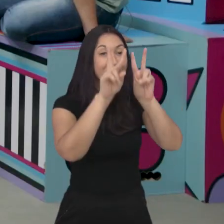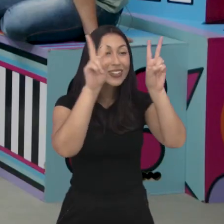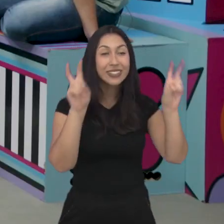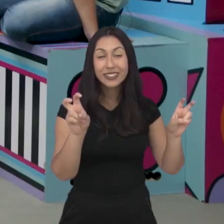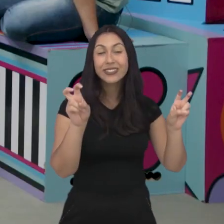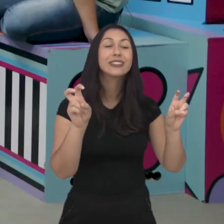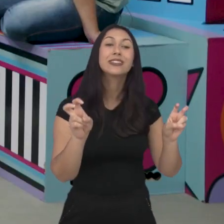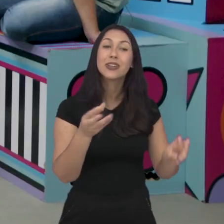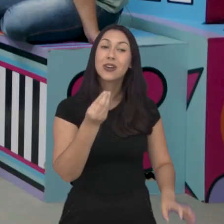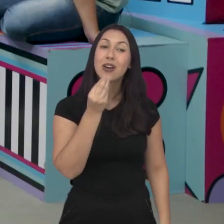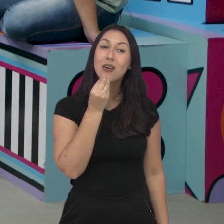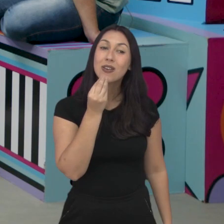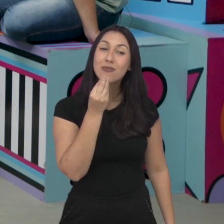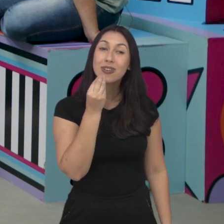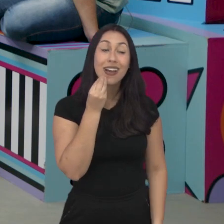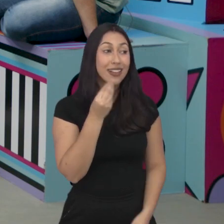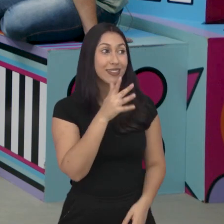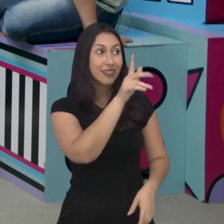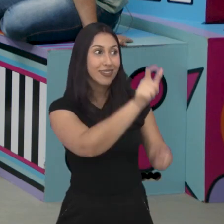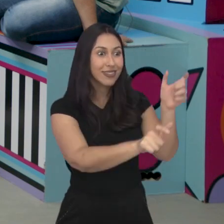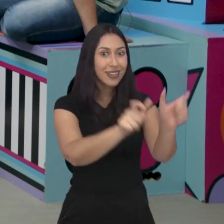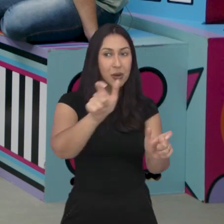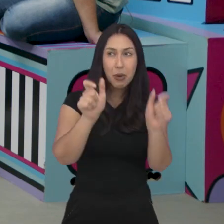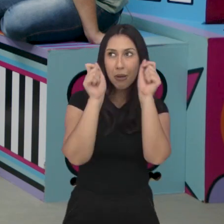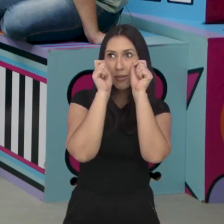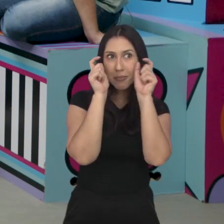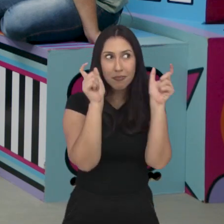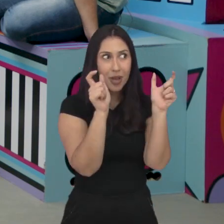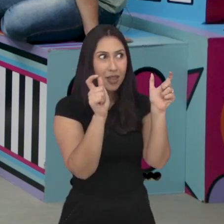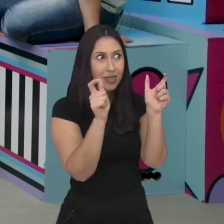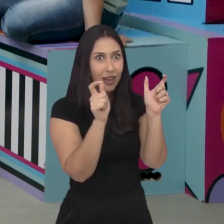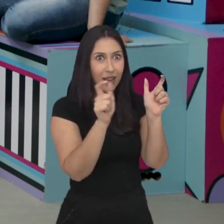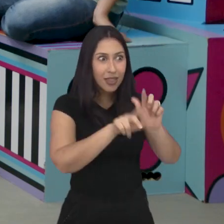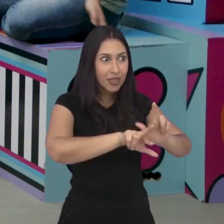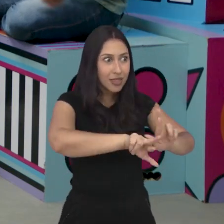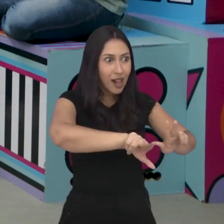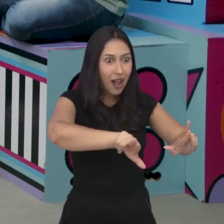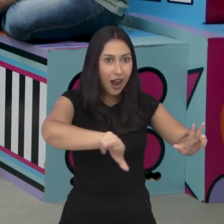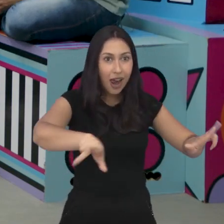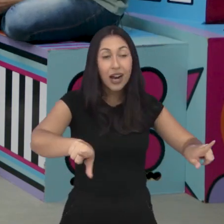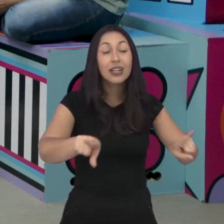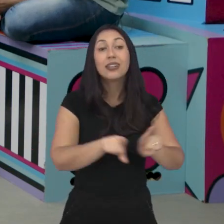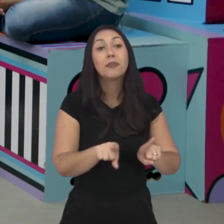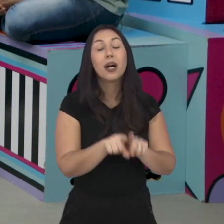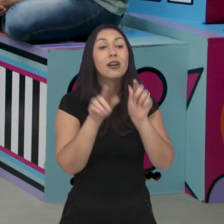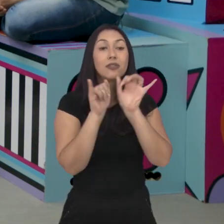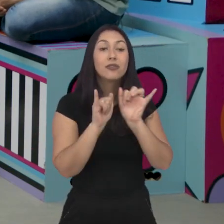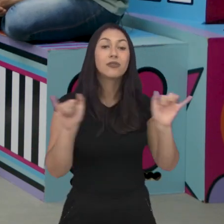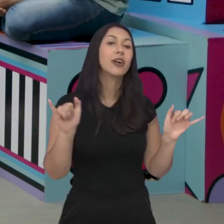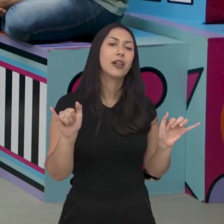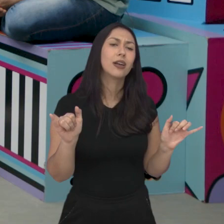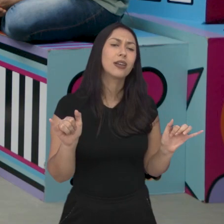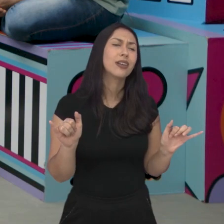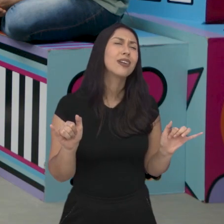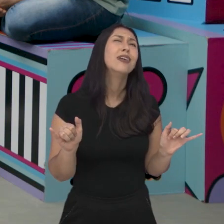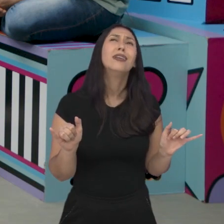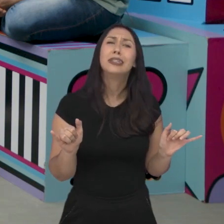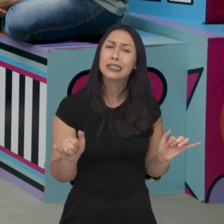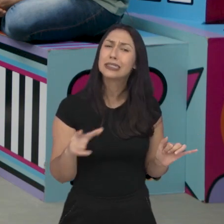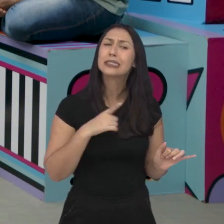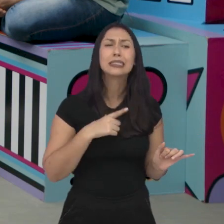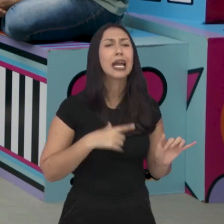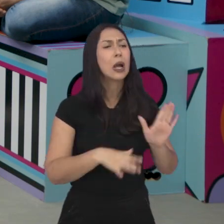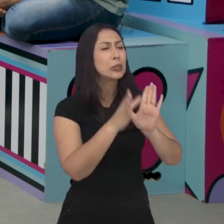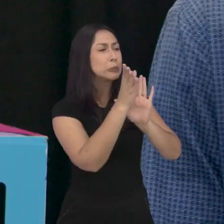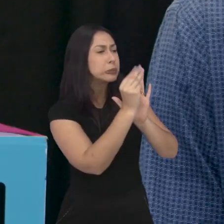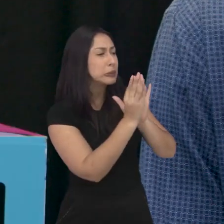falar um pouquinho sobre esse assunto, a oportunidade de despertar as pessoas para essa diversidade e dizer para vocês que tem